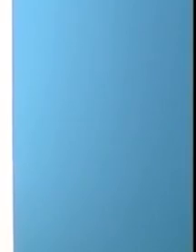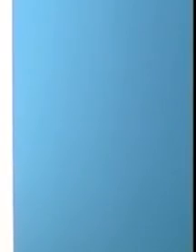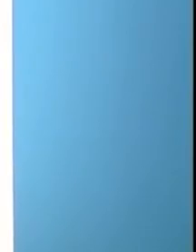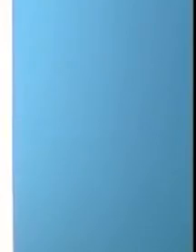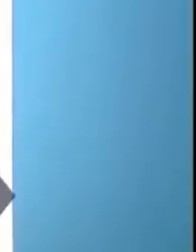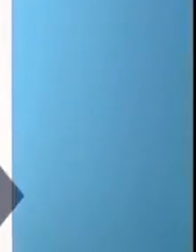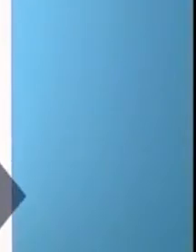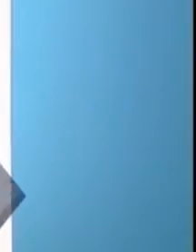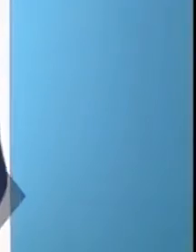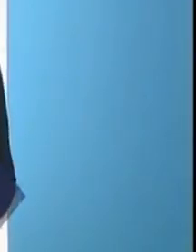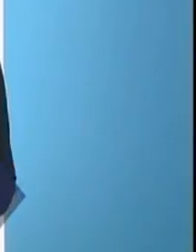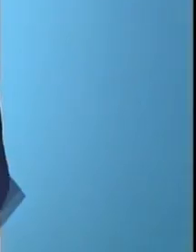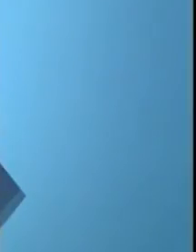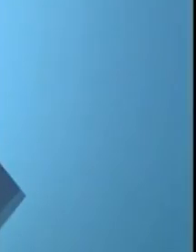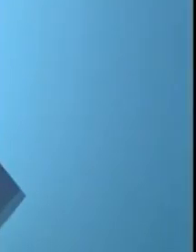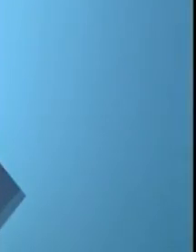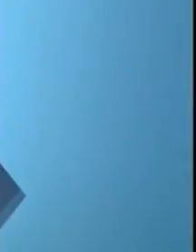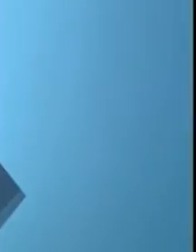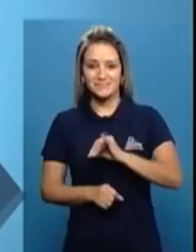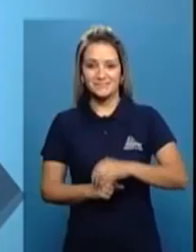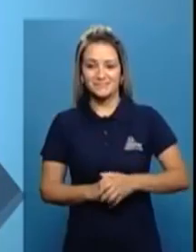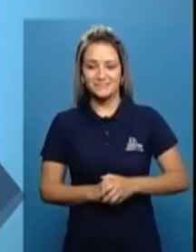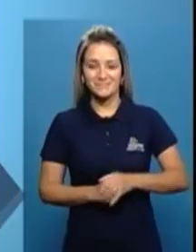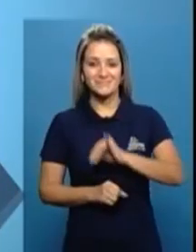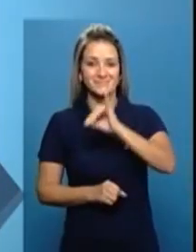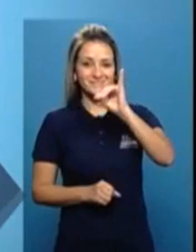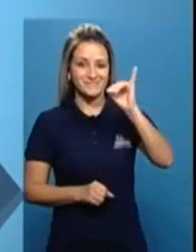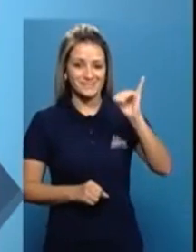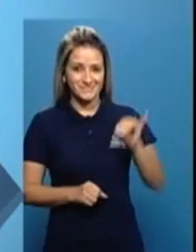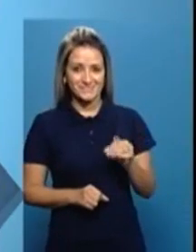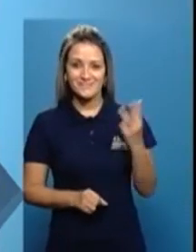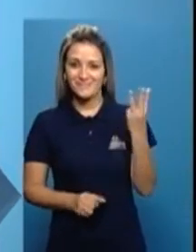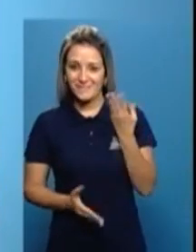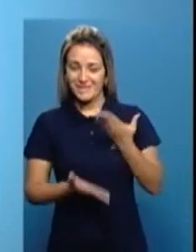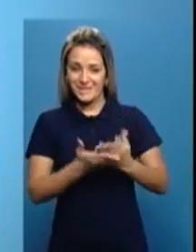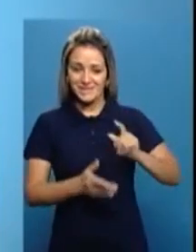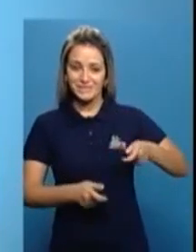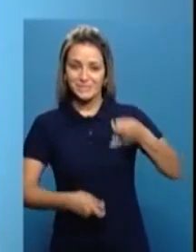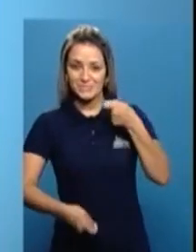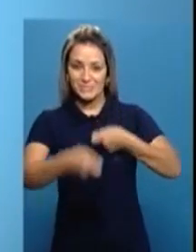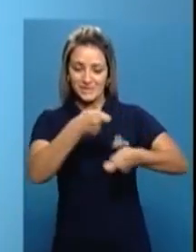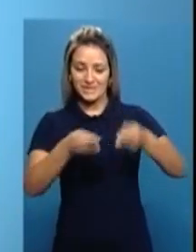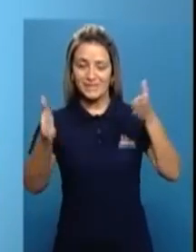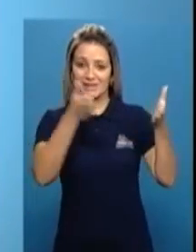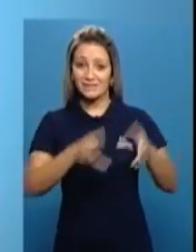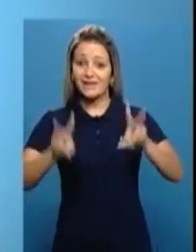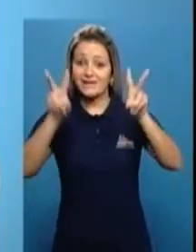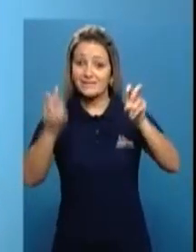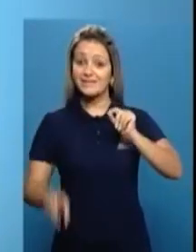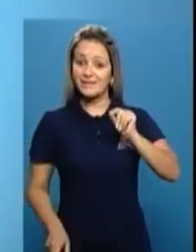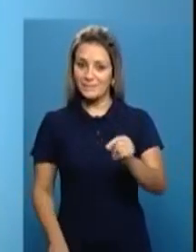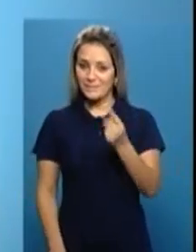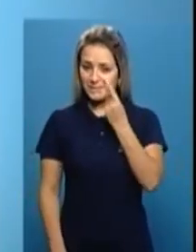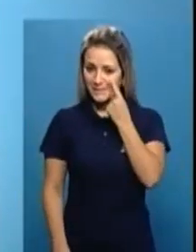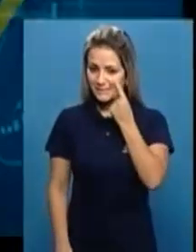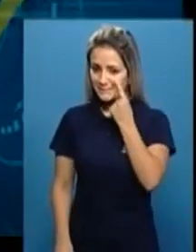Olá, aluno! Nessa terceira aula de Administração da Produção, falaremos dos seguintes temas. Me acompanhe